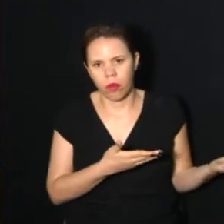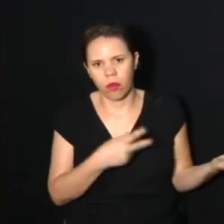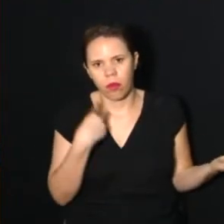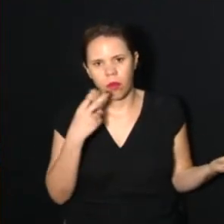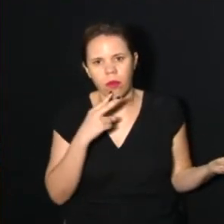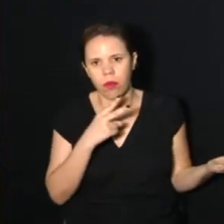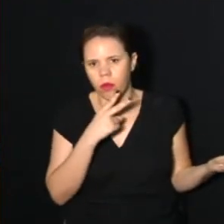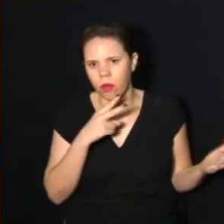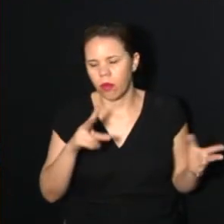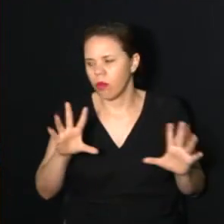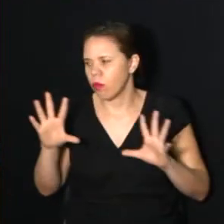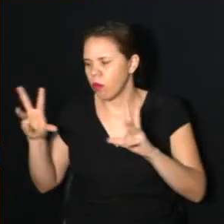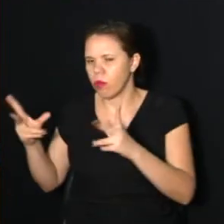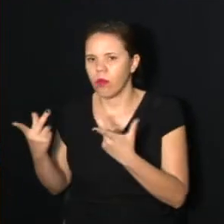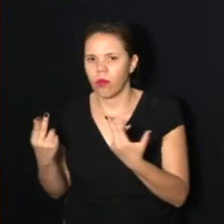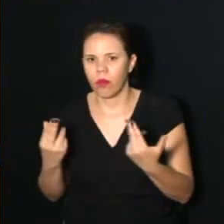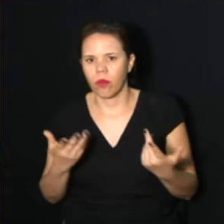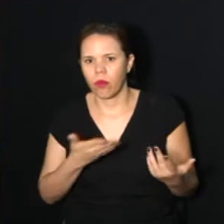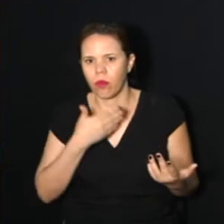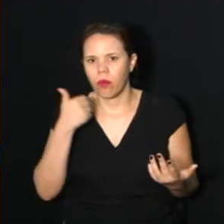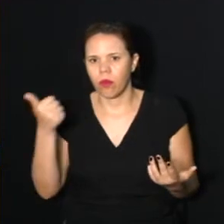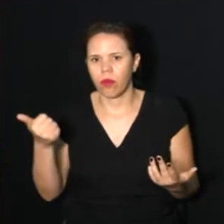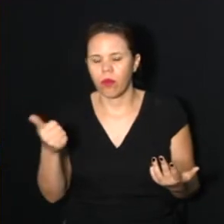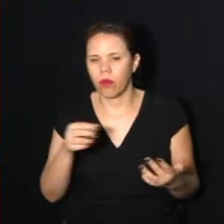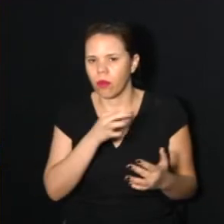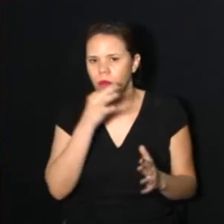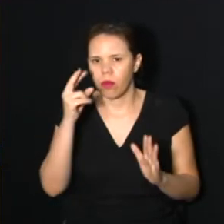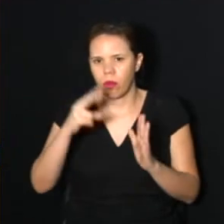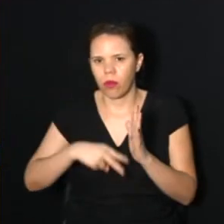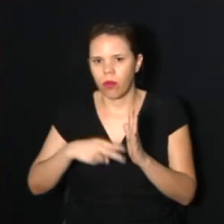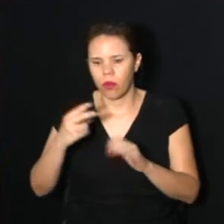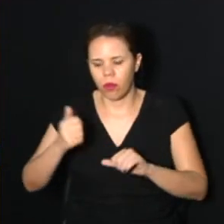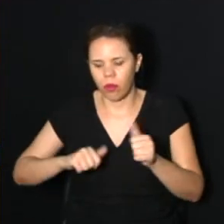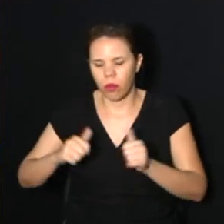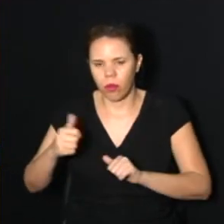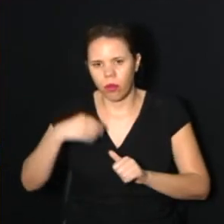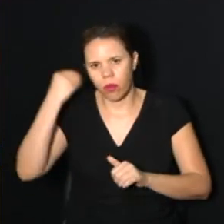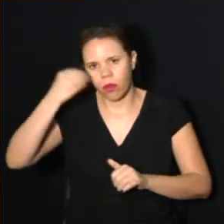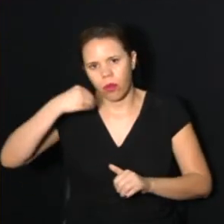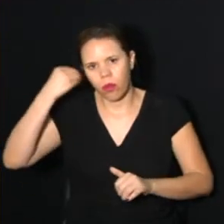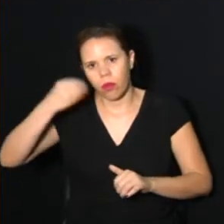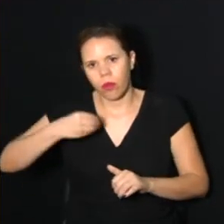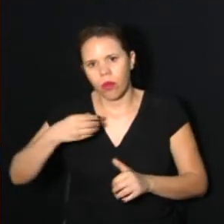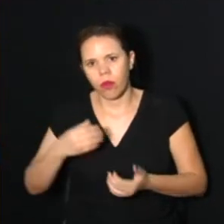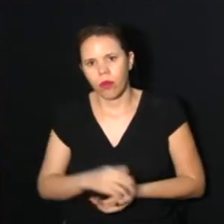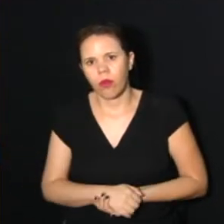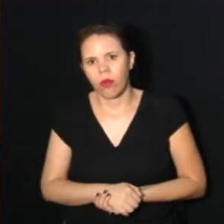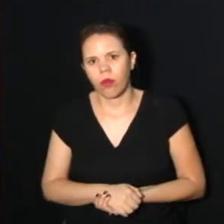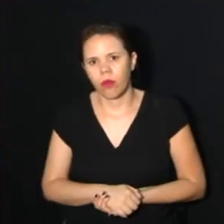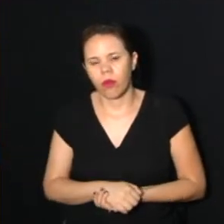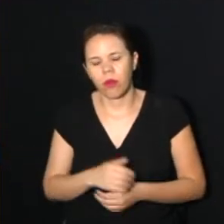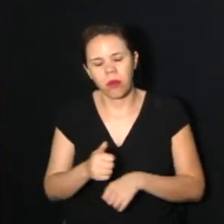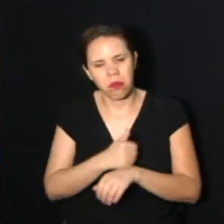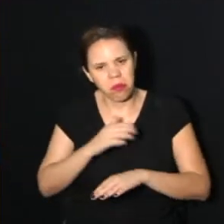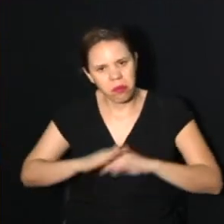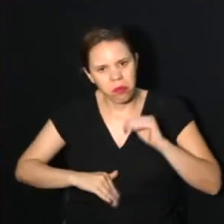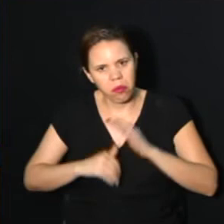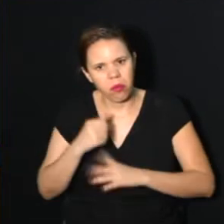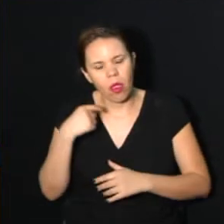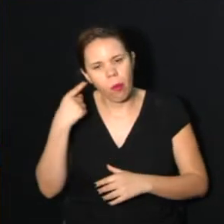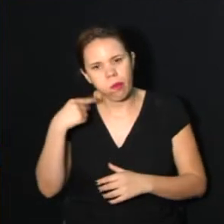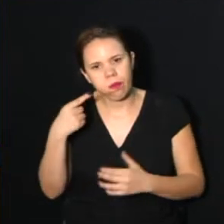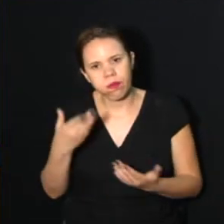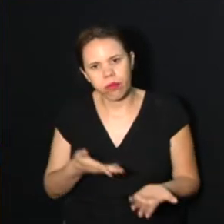desmerecer qualquer vereador, eu tenho o senhor como um dos melhores relatores pela experiência, pelo profissional que o senhor é como advogado.